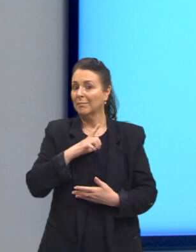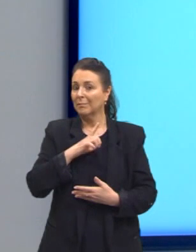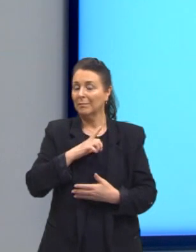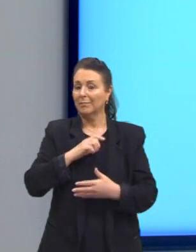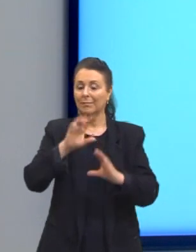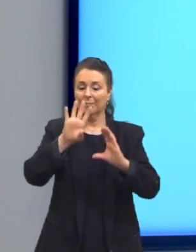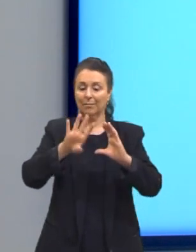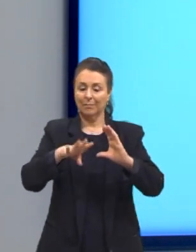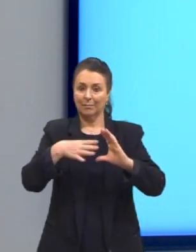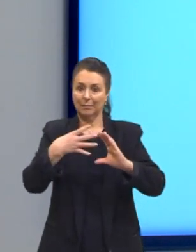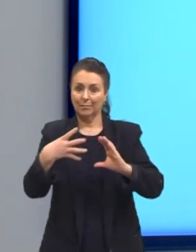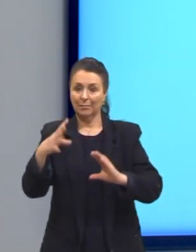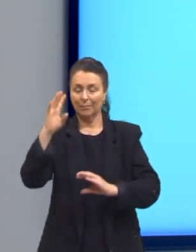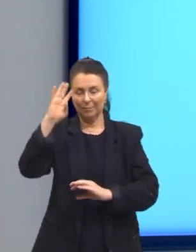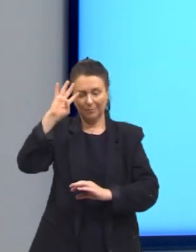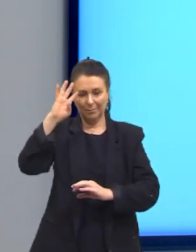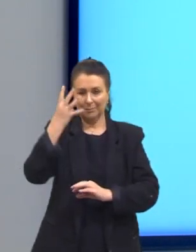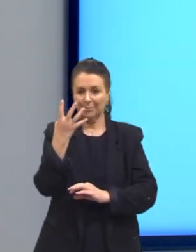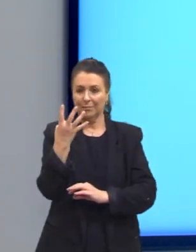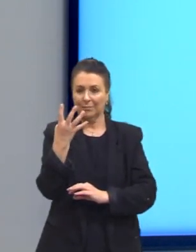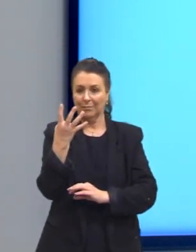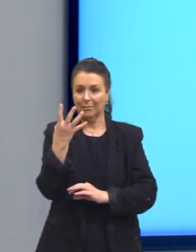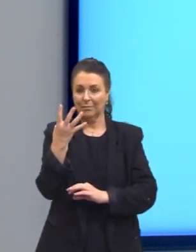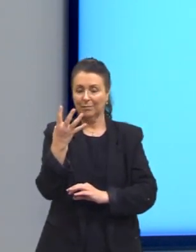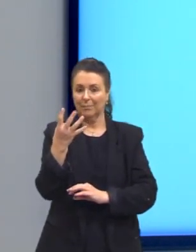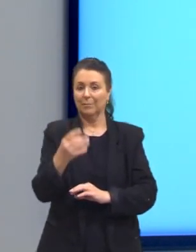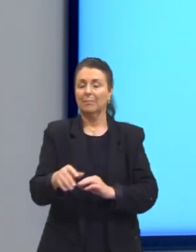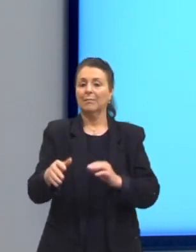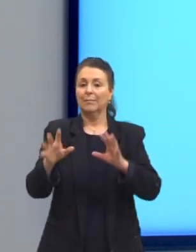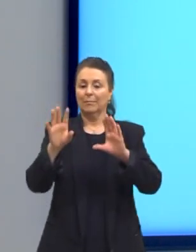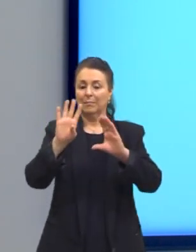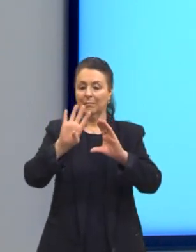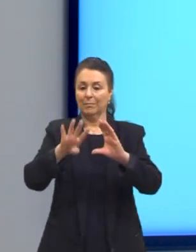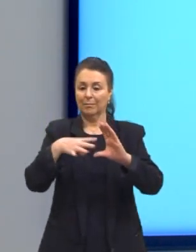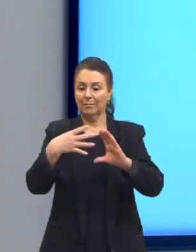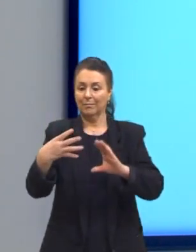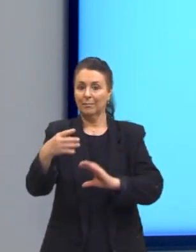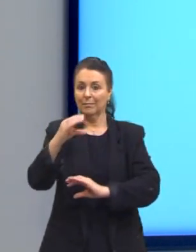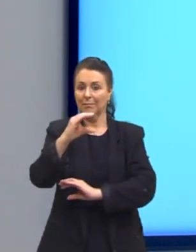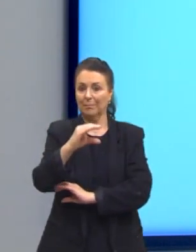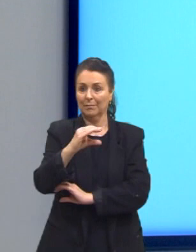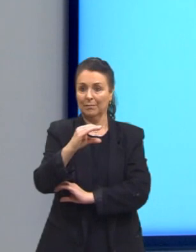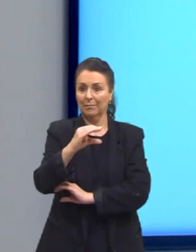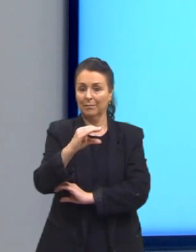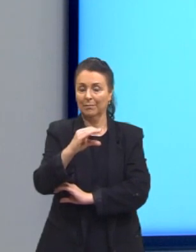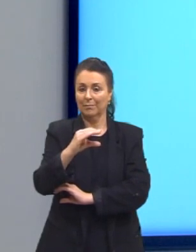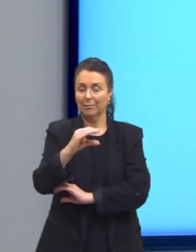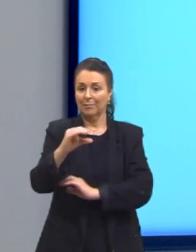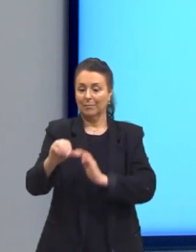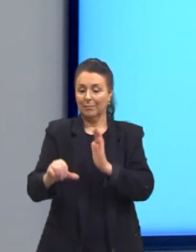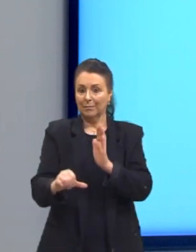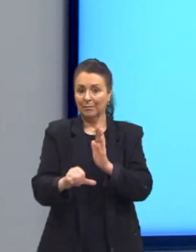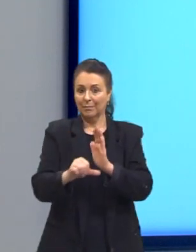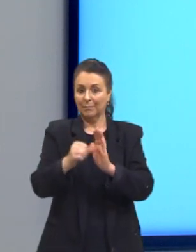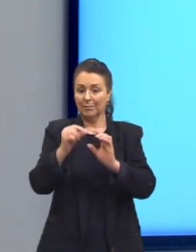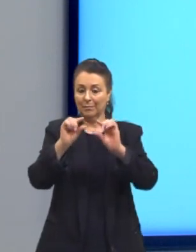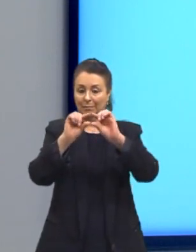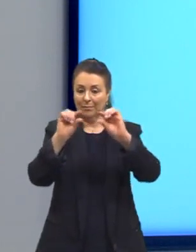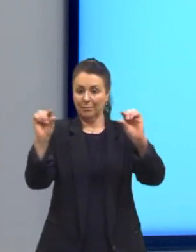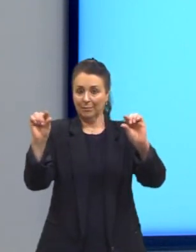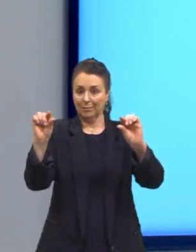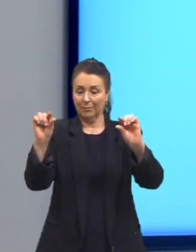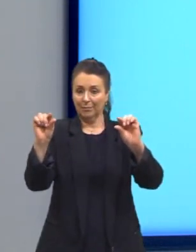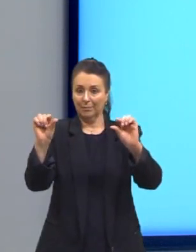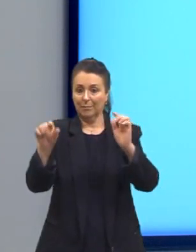a matriz como o resultado né Nós poderíamos chamar de Matriz C aqui no primeira linha primeira